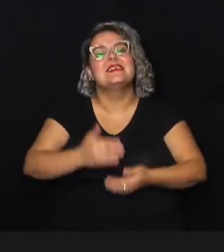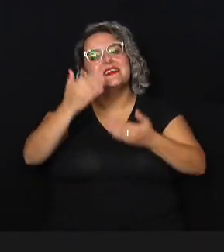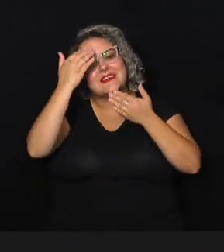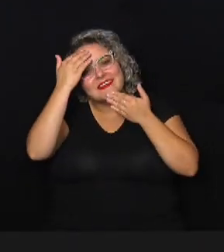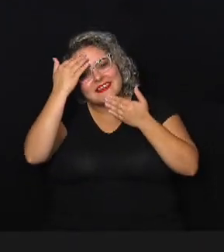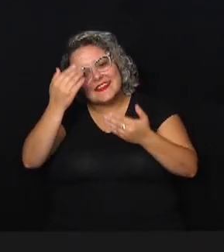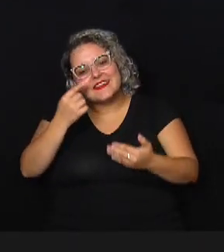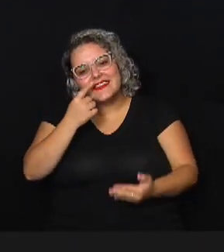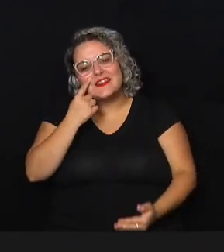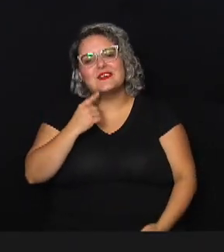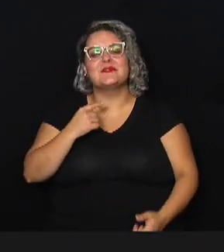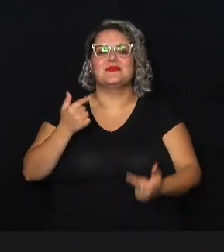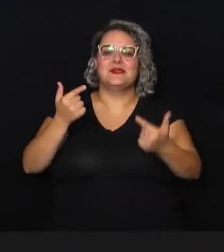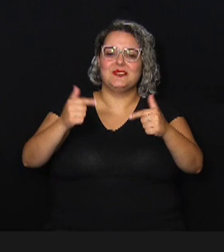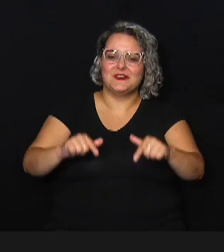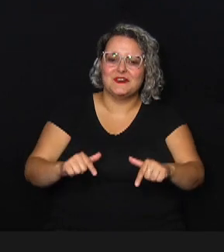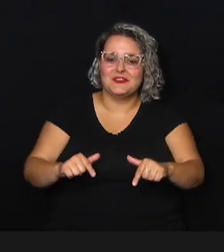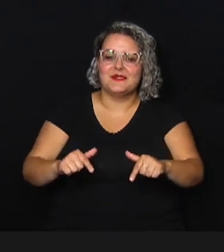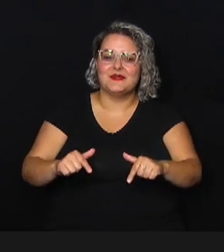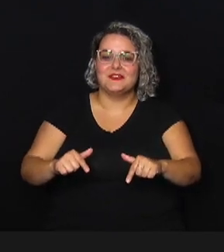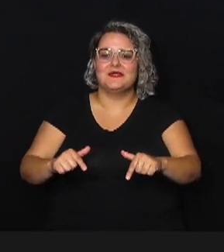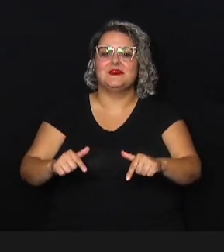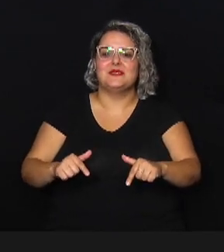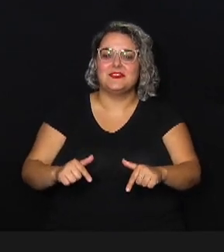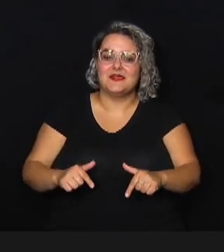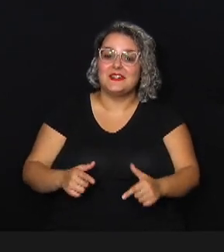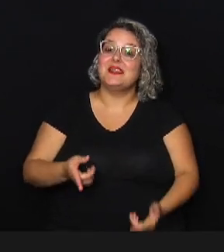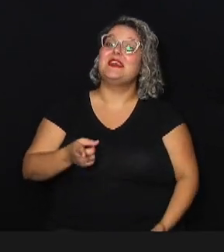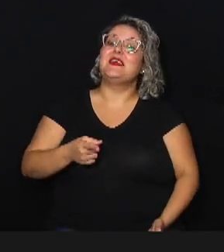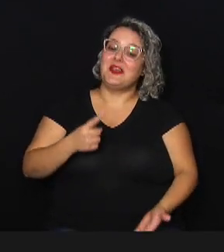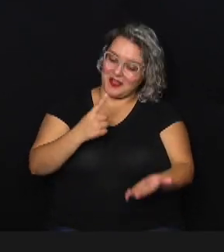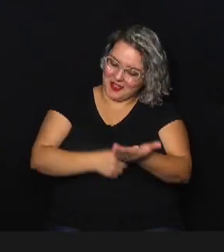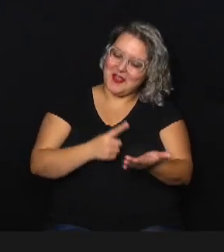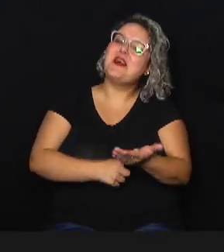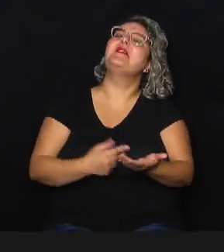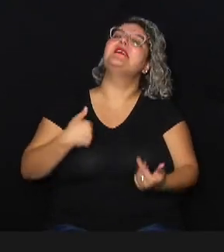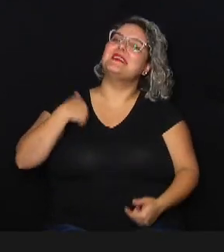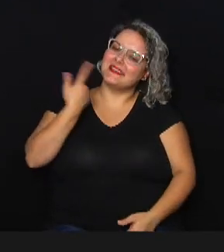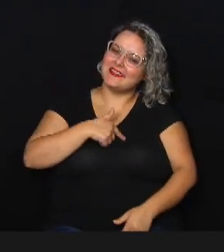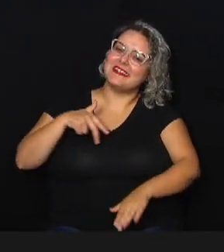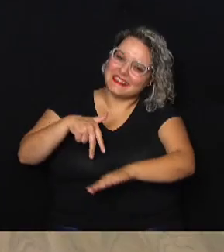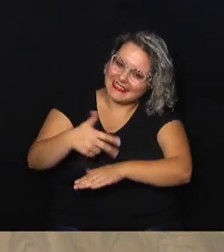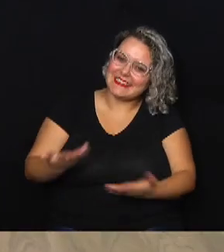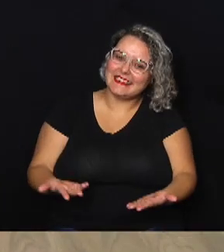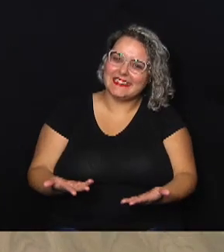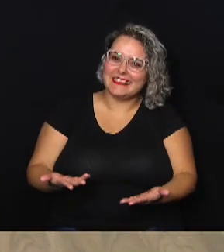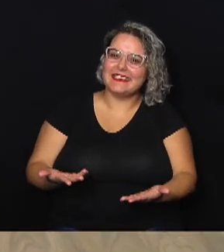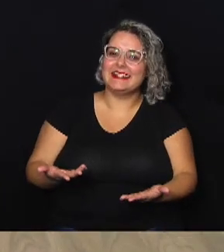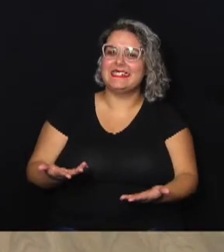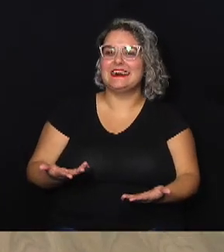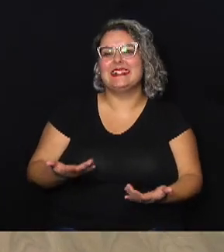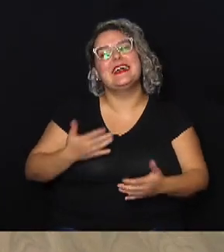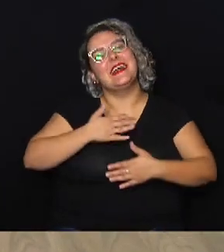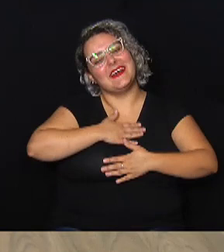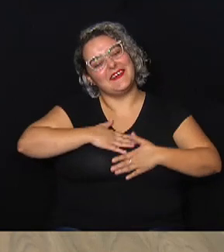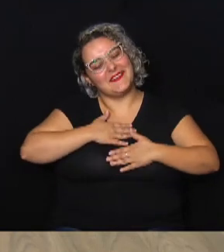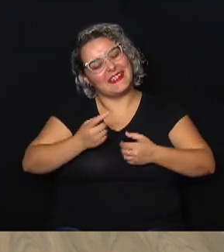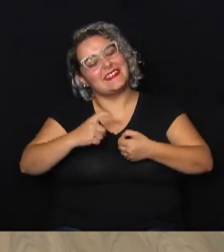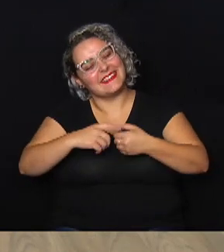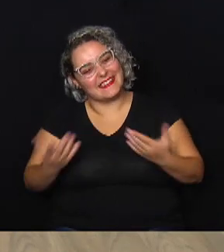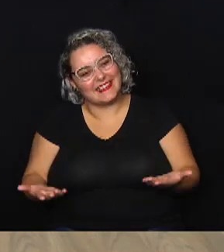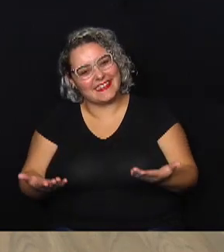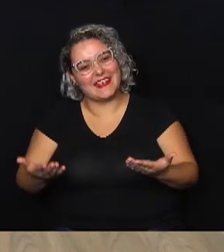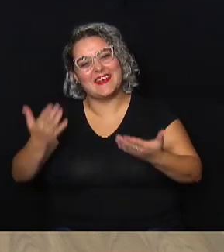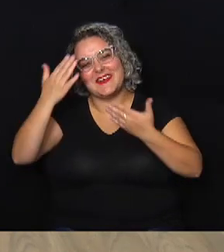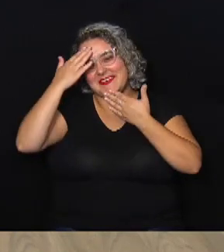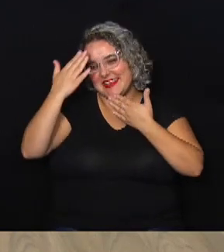Guilherme. Obrigado pelo espaço. E não convida não que a gente aparece, tá? Vai ser um prazer voltar aqui, tá? Pode deixar que a